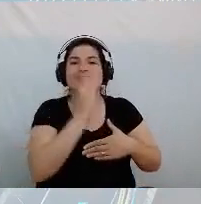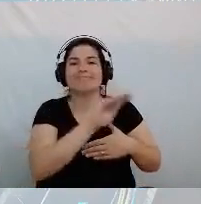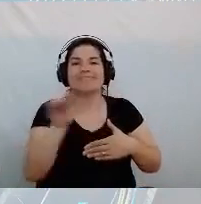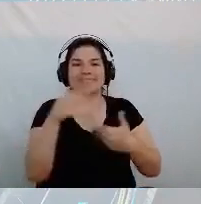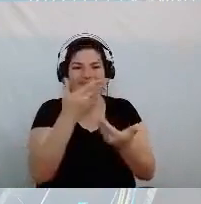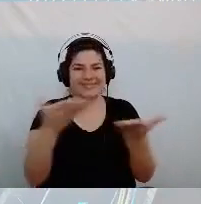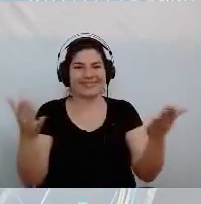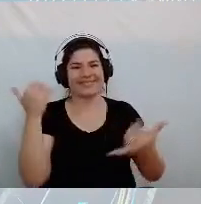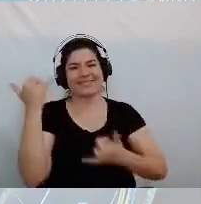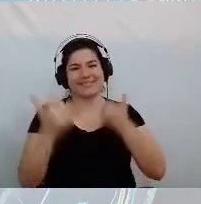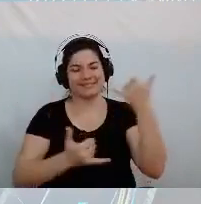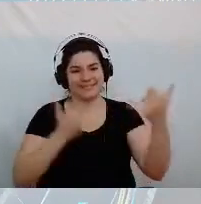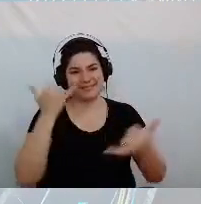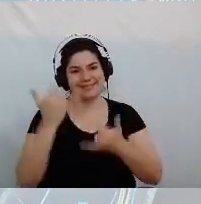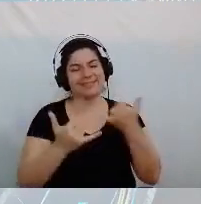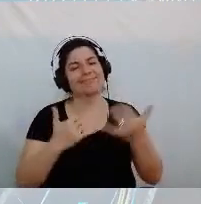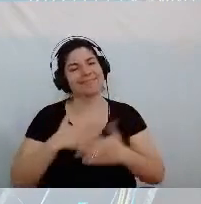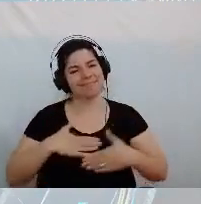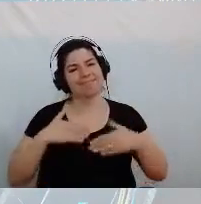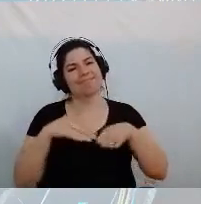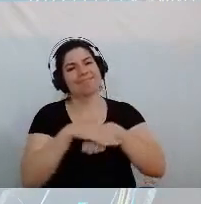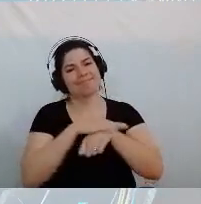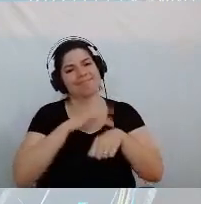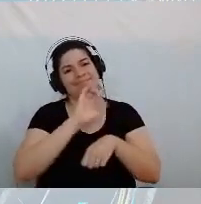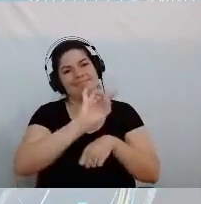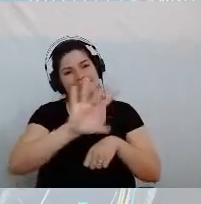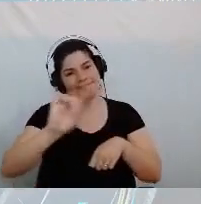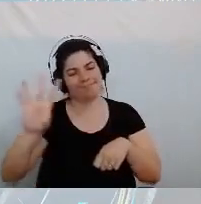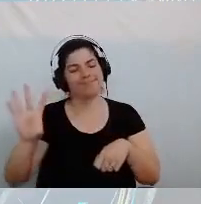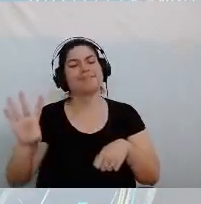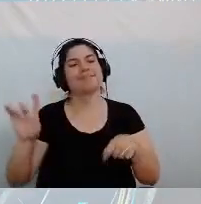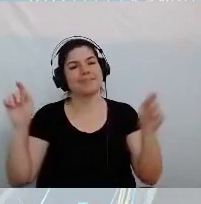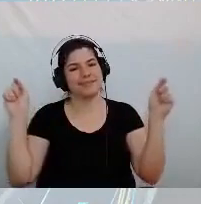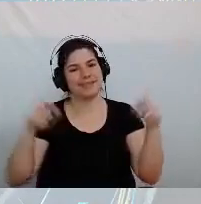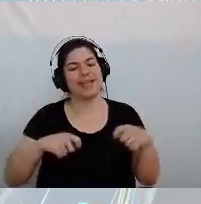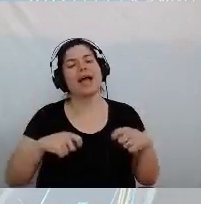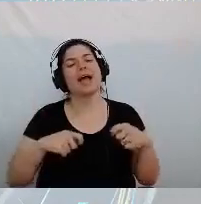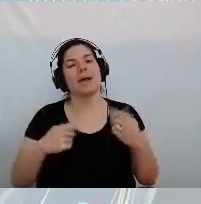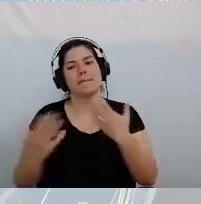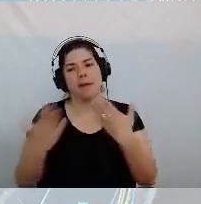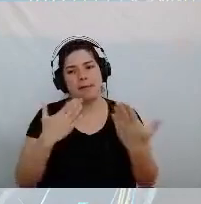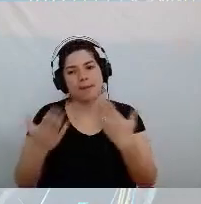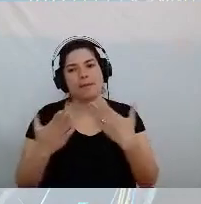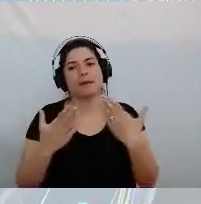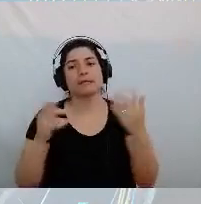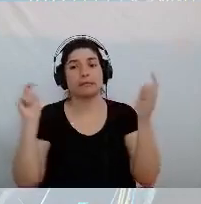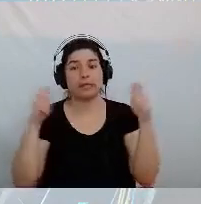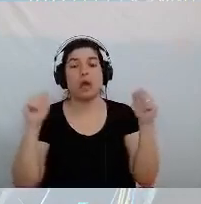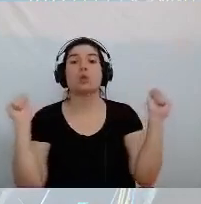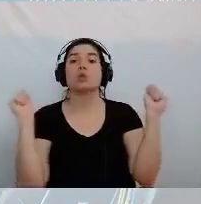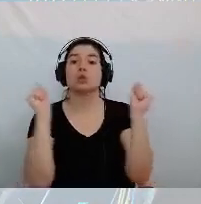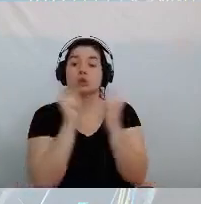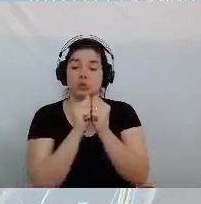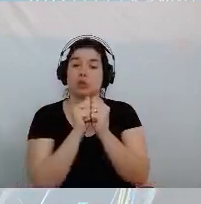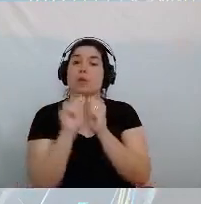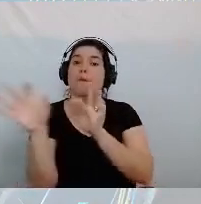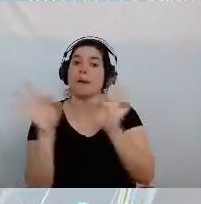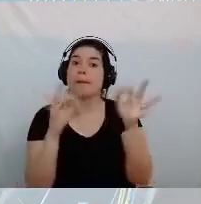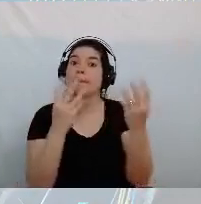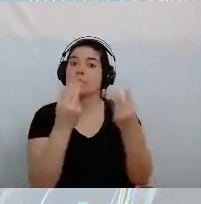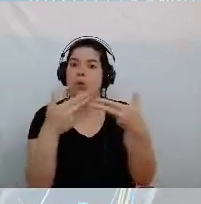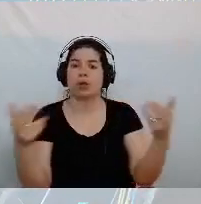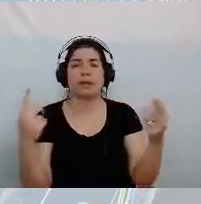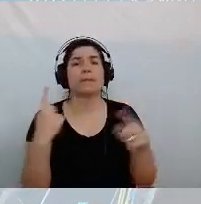brincadeiras a parte Vai ser um prazer conversar com vocês e trocar mais ideias a gente tem muita coisa para construir o desafio é grande demais tá Porque de